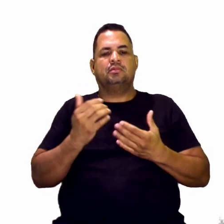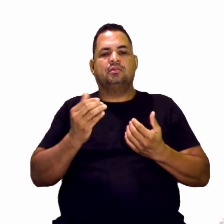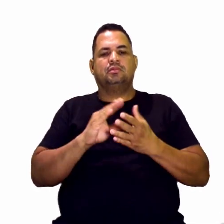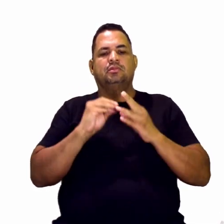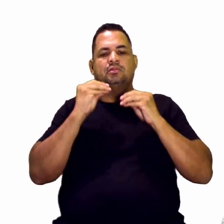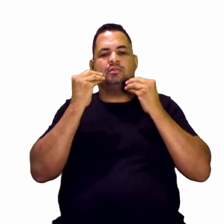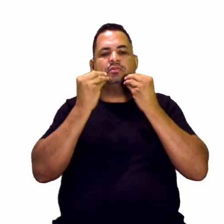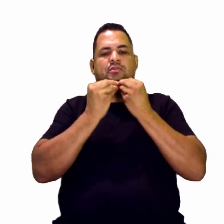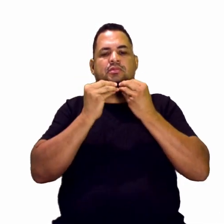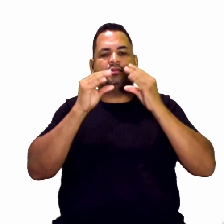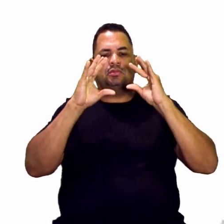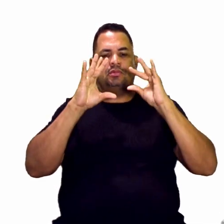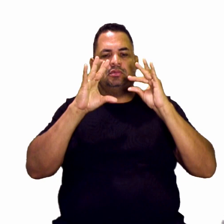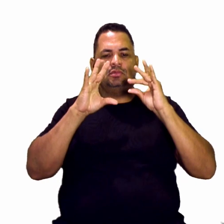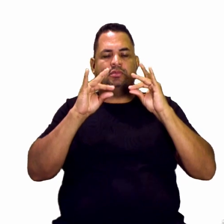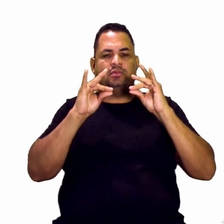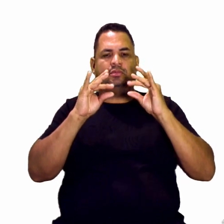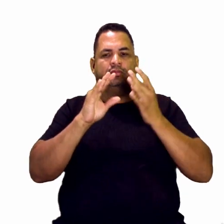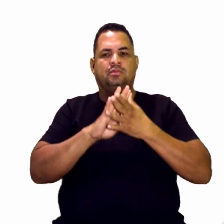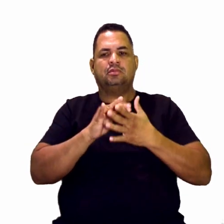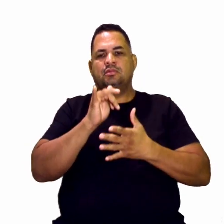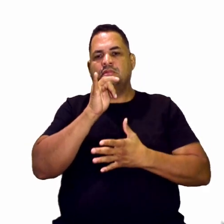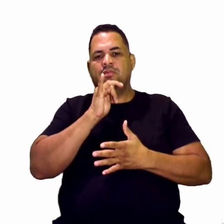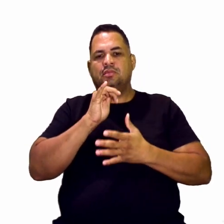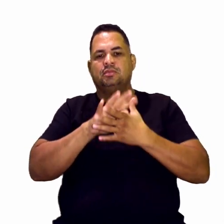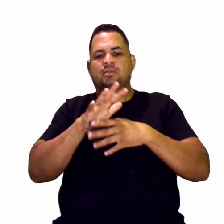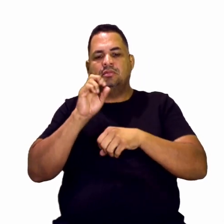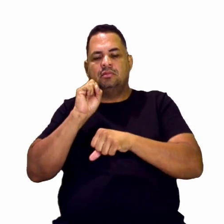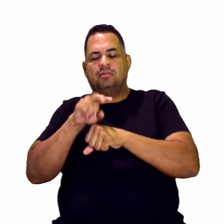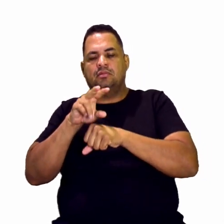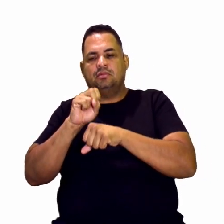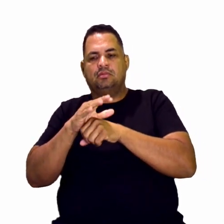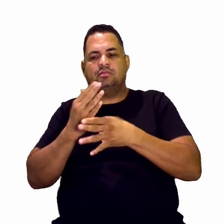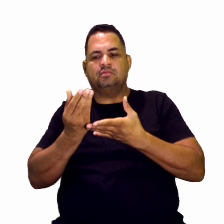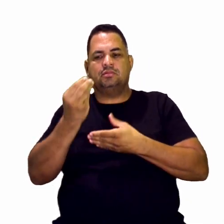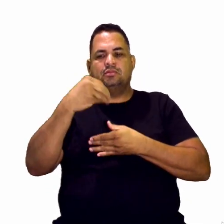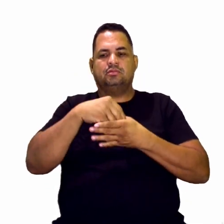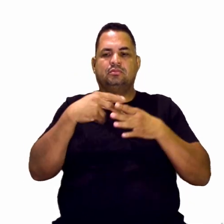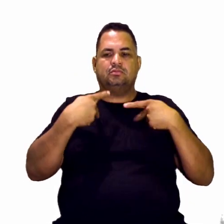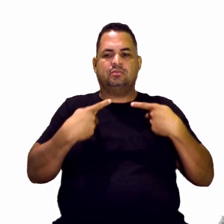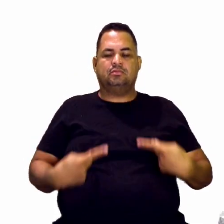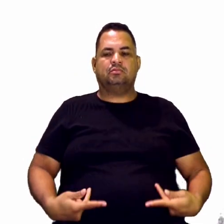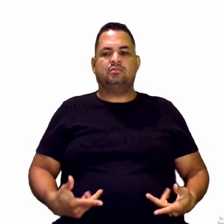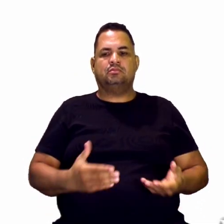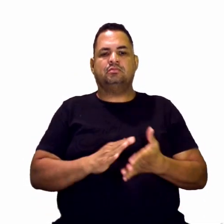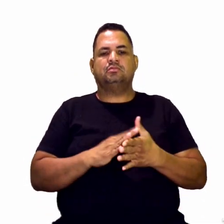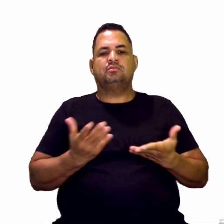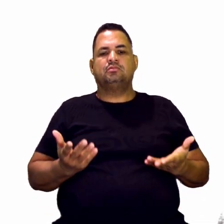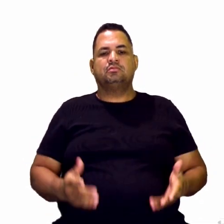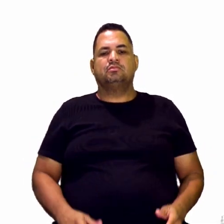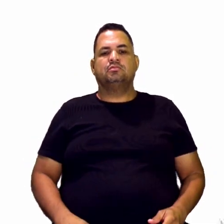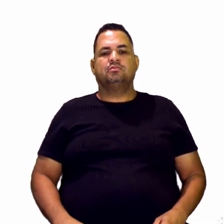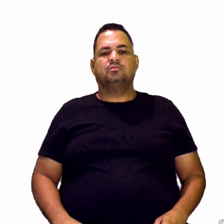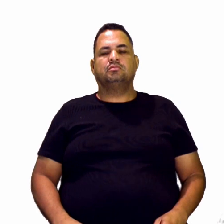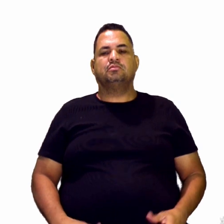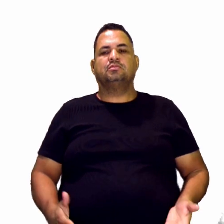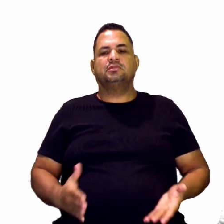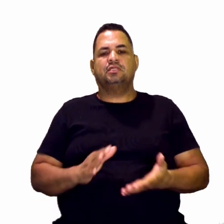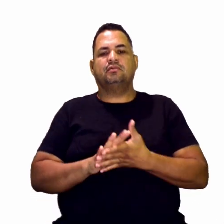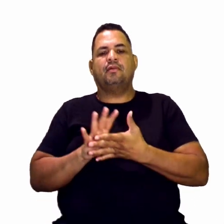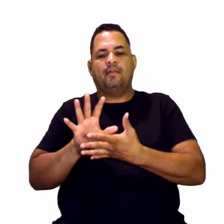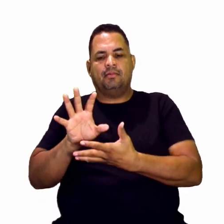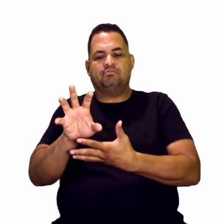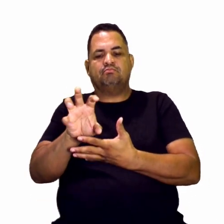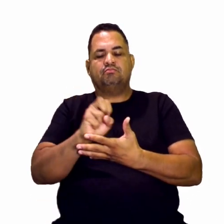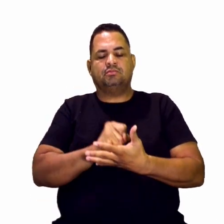substâncias mais líquidas, como, por exemplo, venenos que estão no nosso organismo. Então, as células vão acabar capturando essas